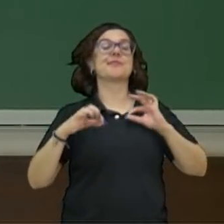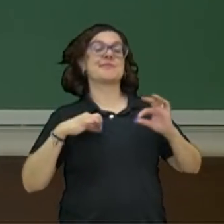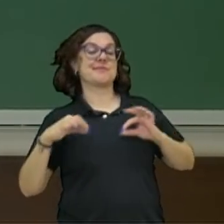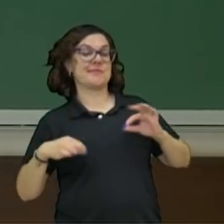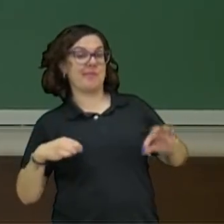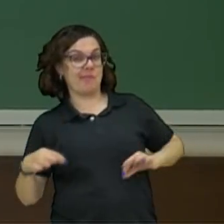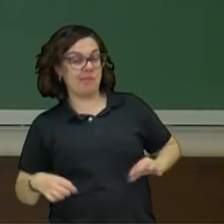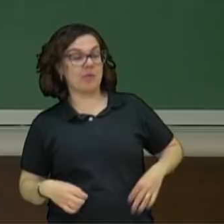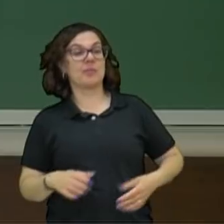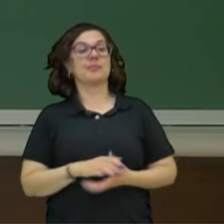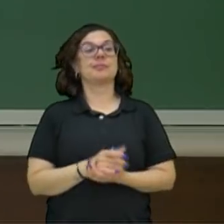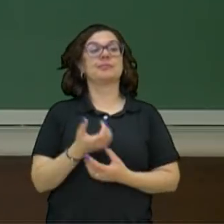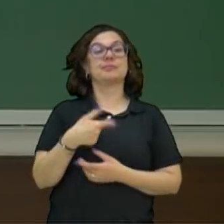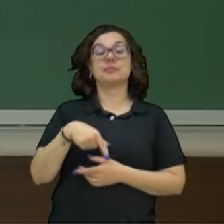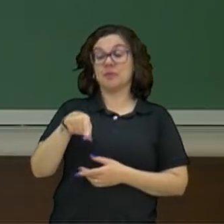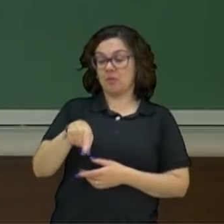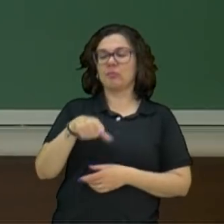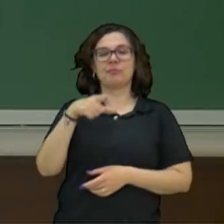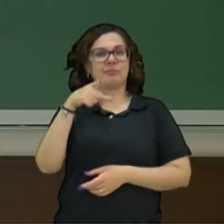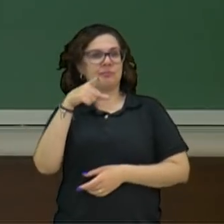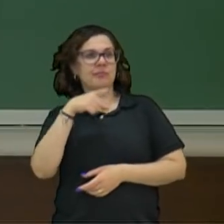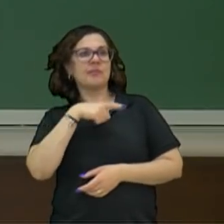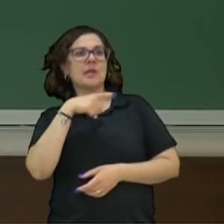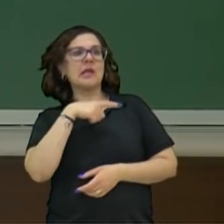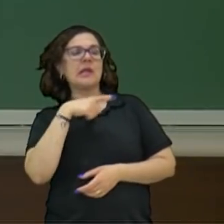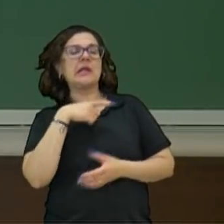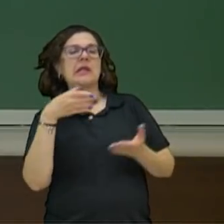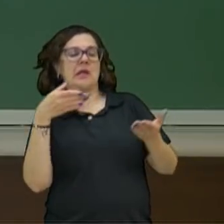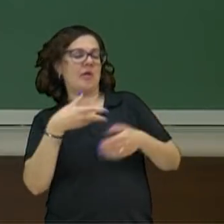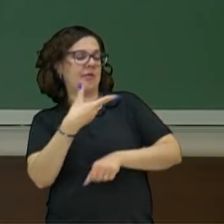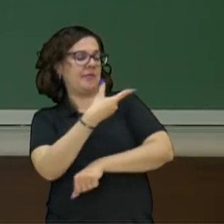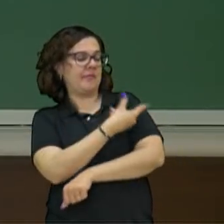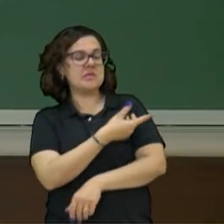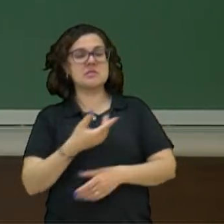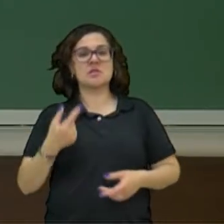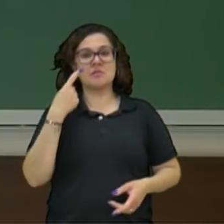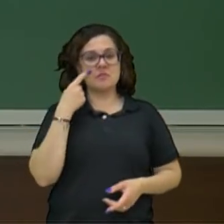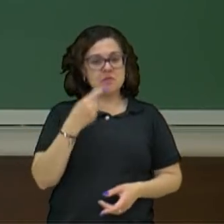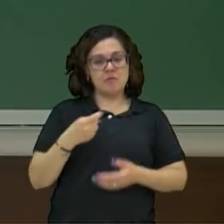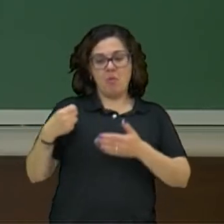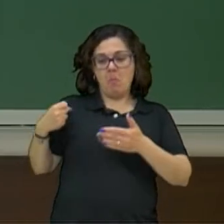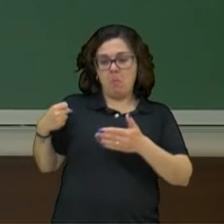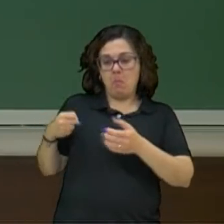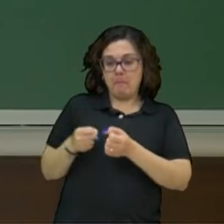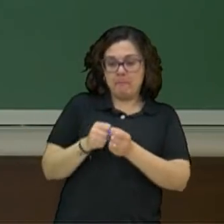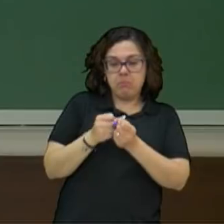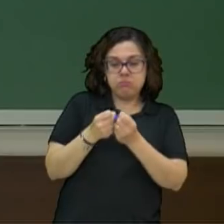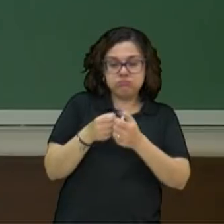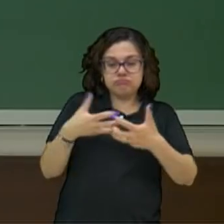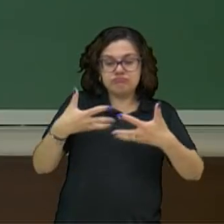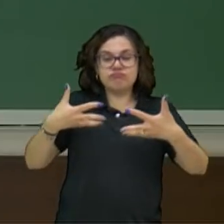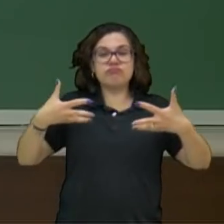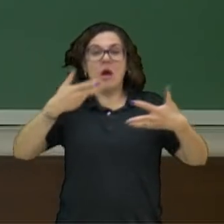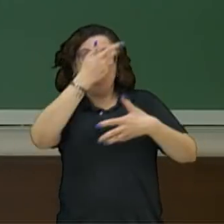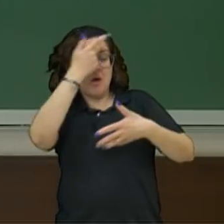Então, o sarampo tem vacina. E por que agora, de uns tempos para cá, tem voltado a